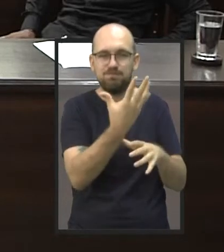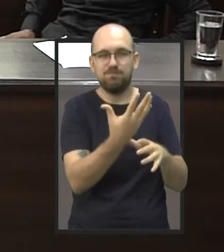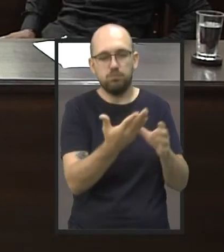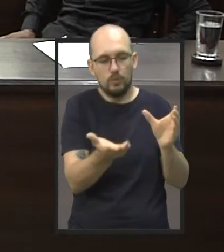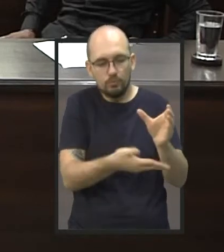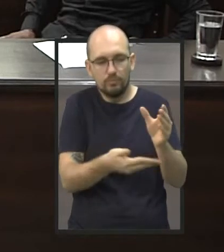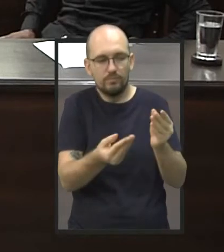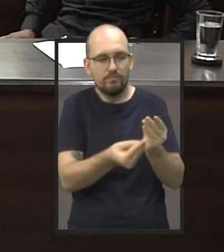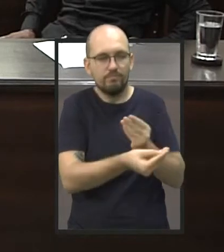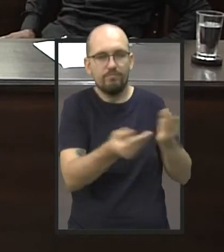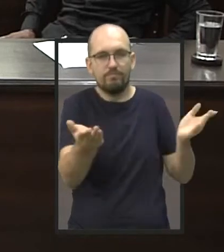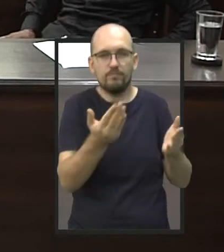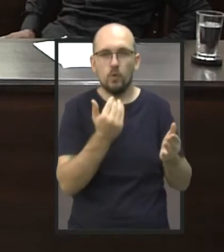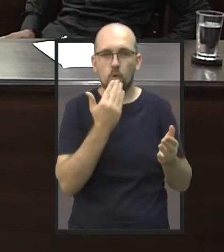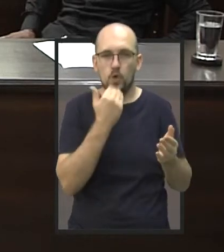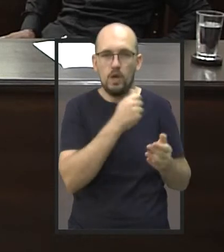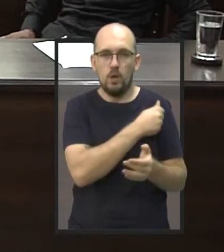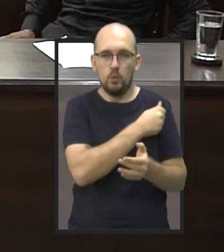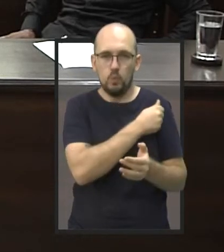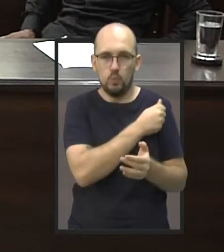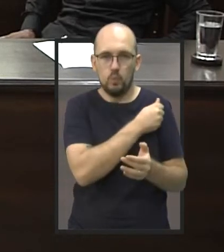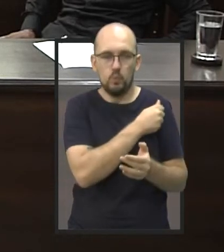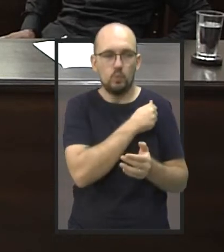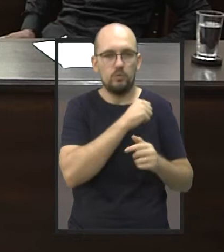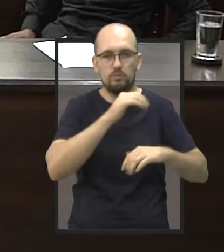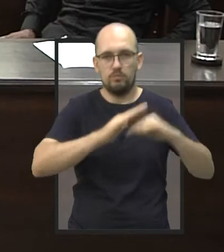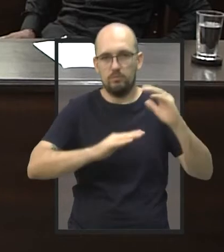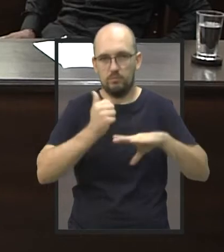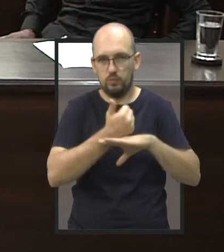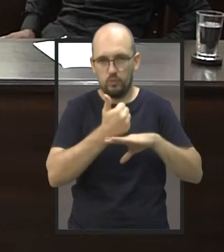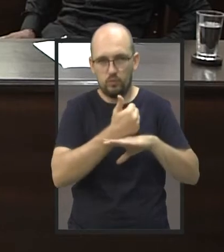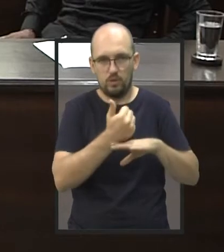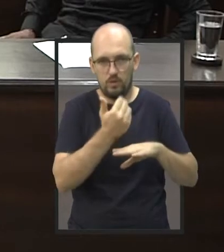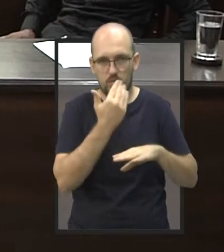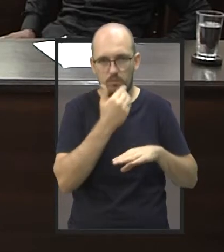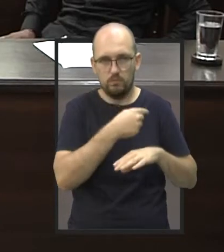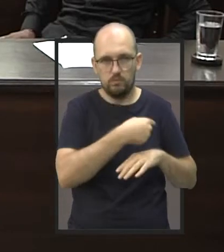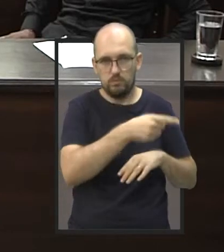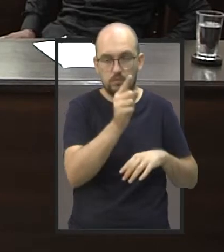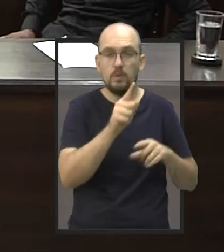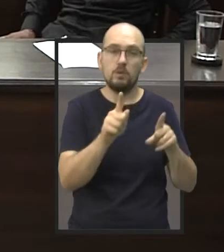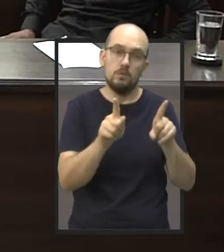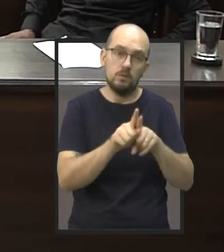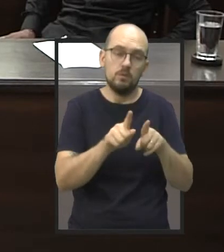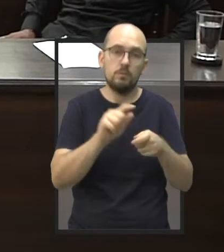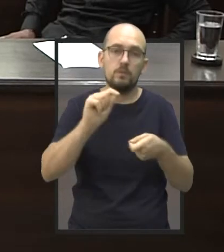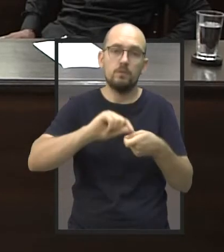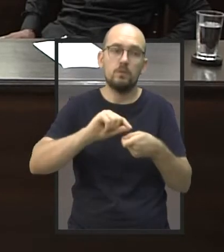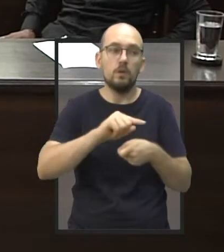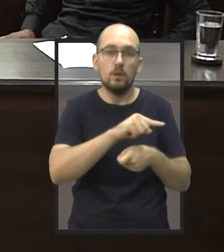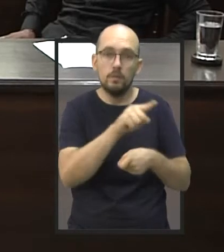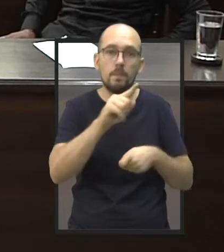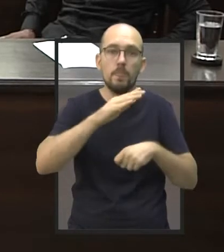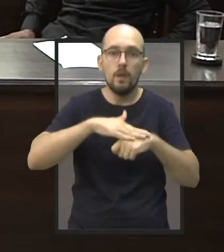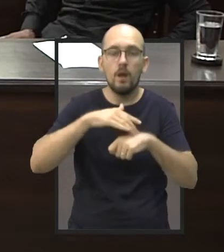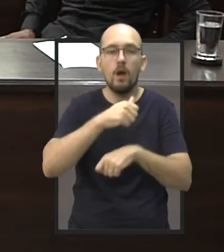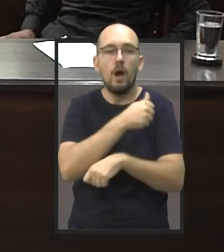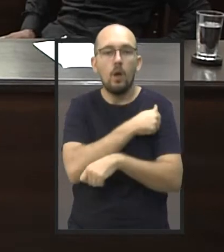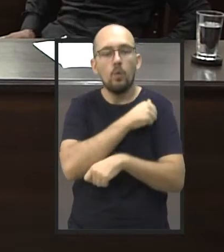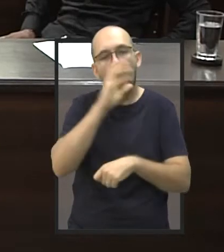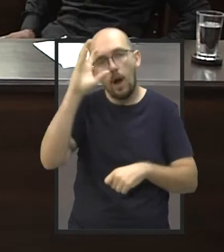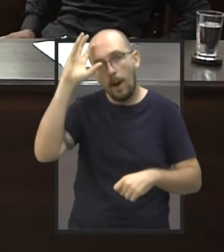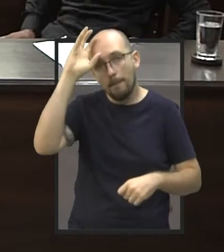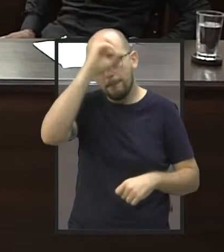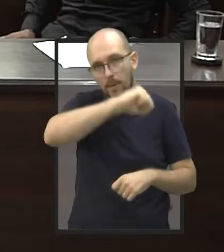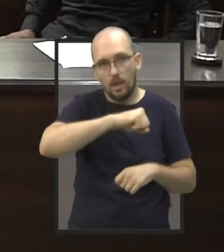aos alunos, enfim, aos profissionais que ali trabalham, mas também fazer com que os alunos aprendam um